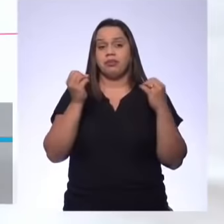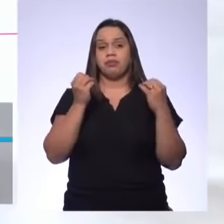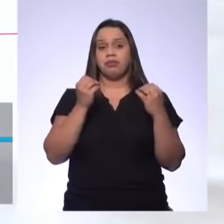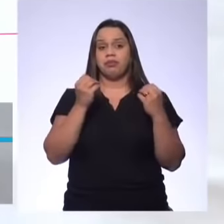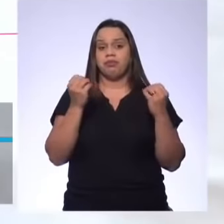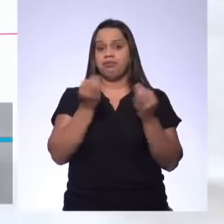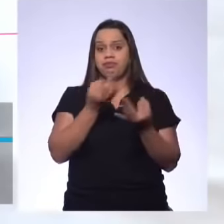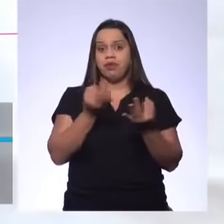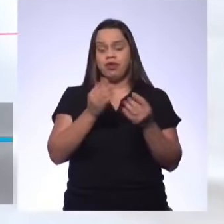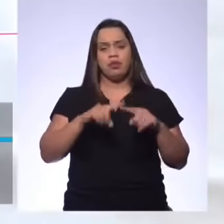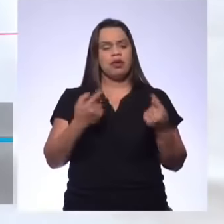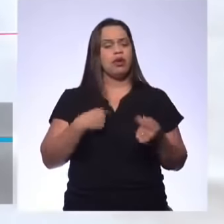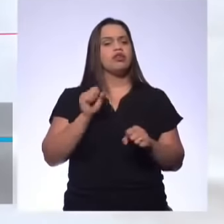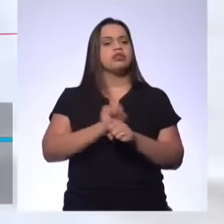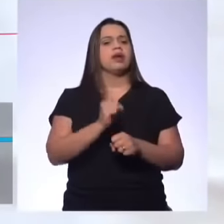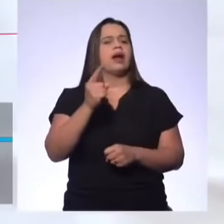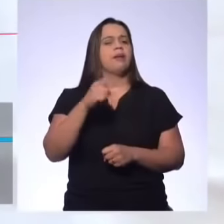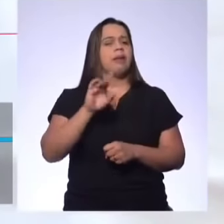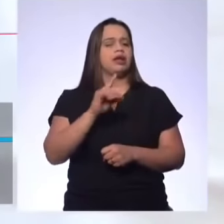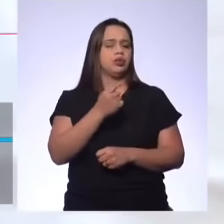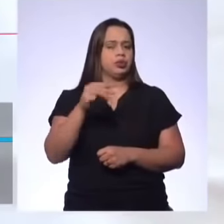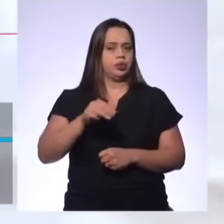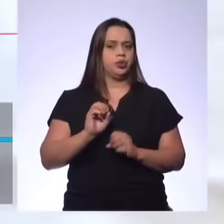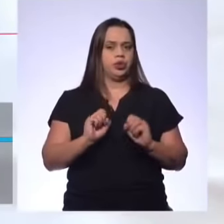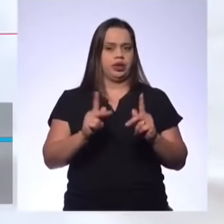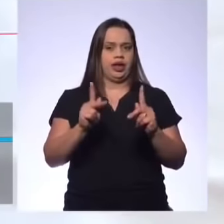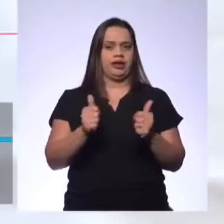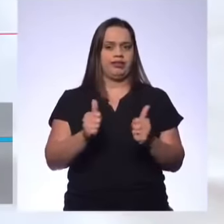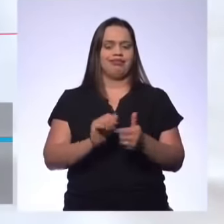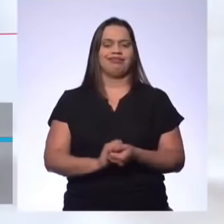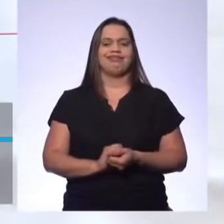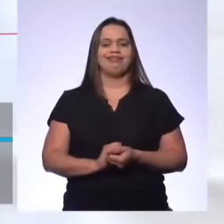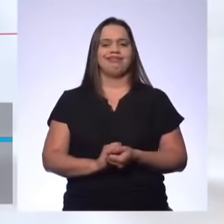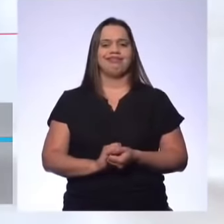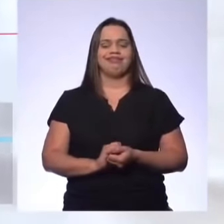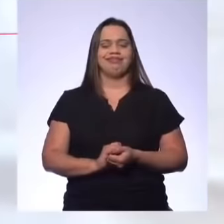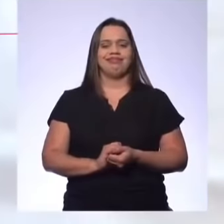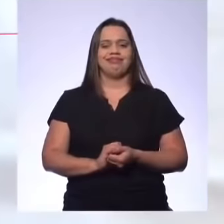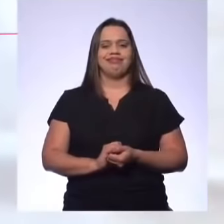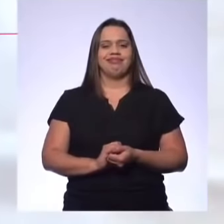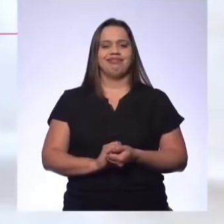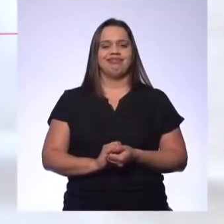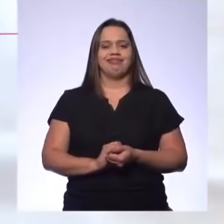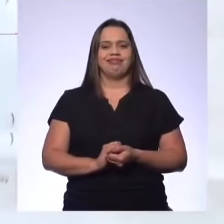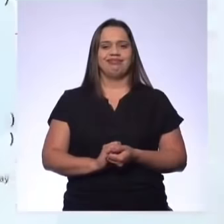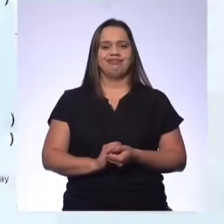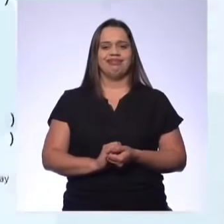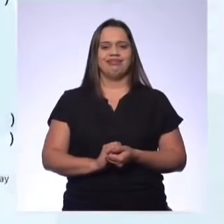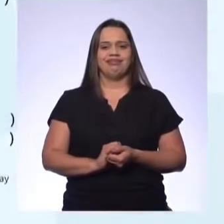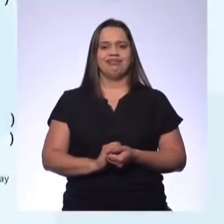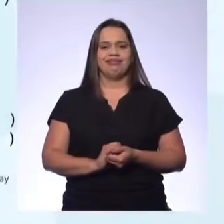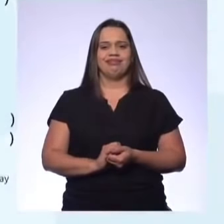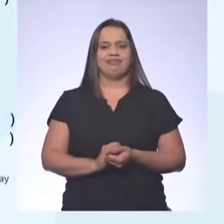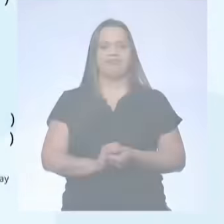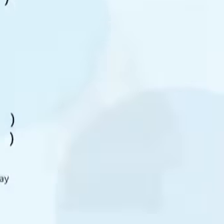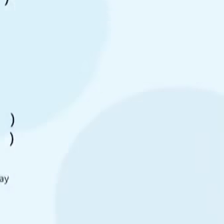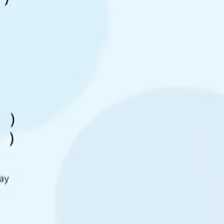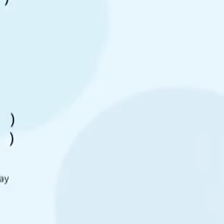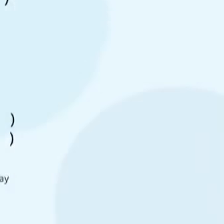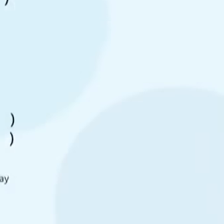um pouquinho eu vou dar um pouquinho mais que o minutinhos para vocês responderem essa tá bom se o ler te vejo daqui a pouco